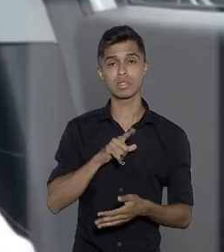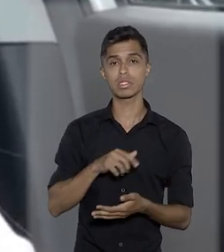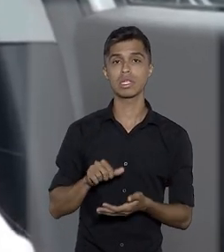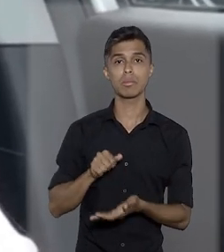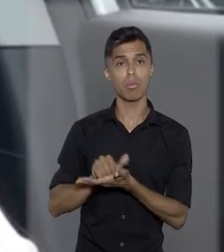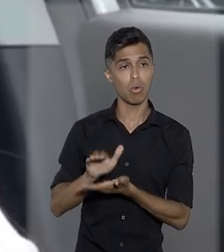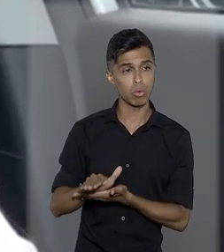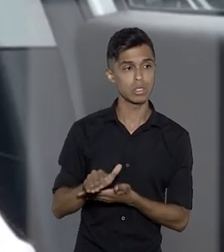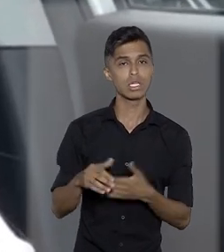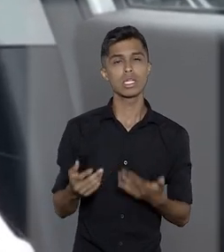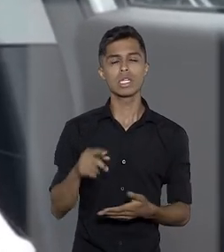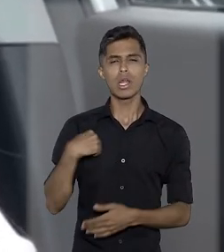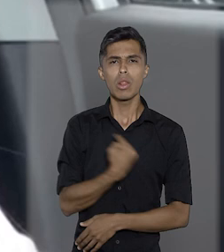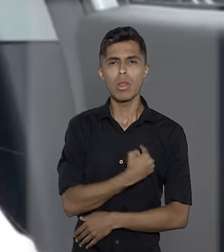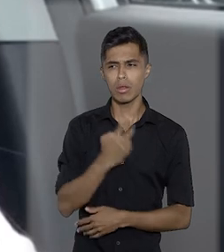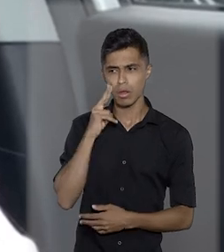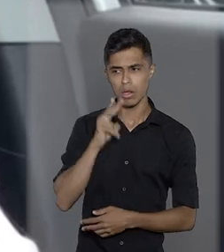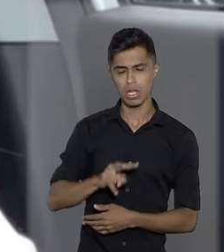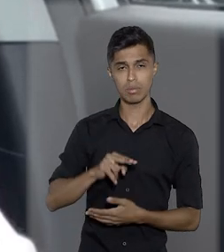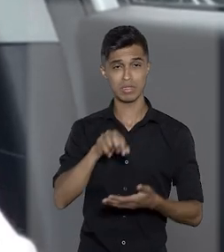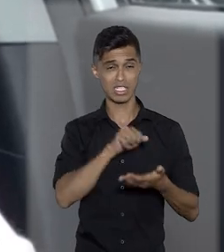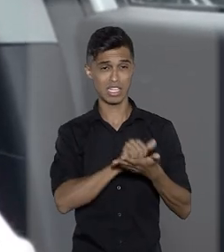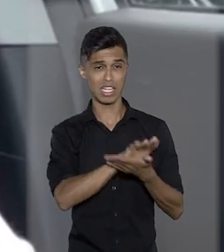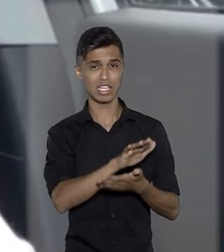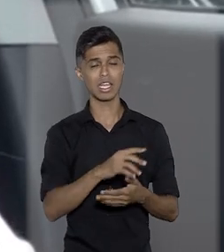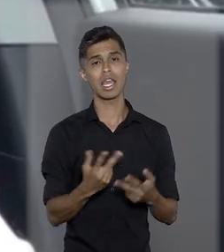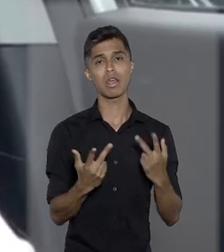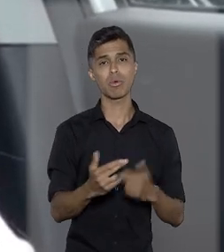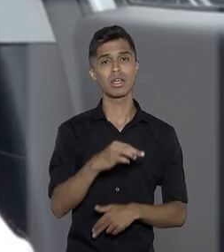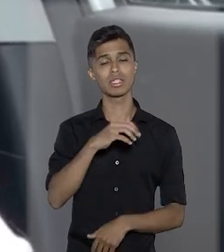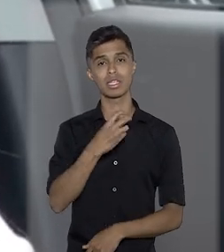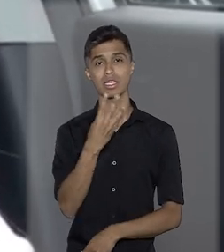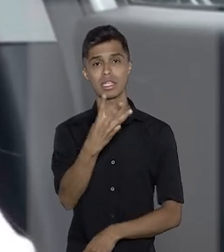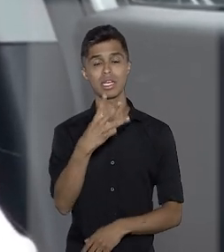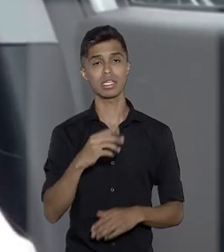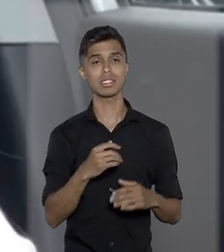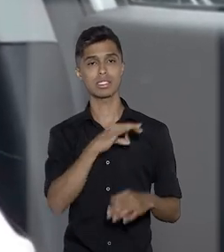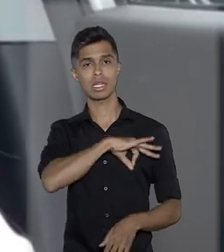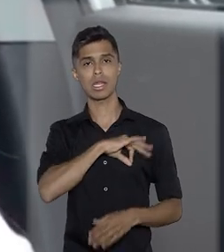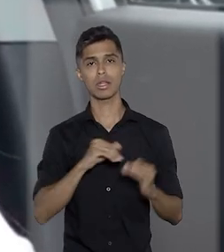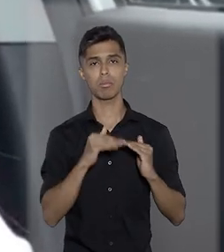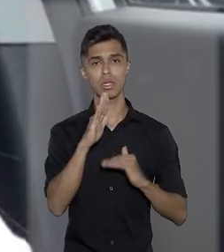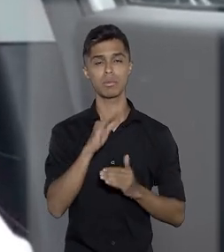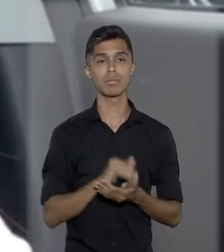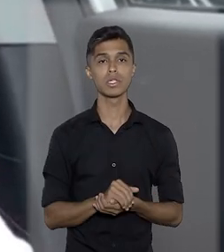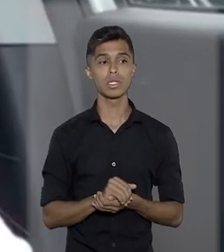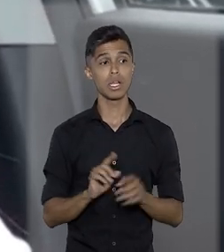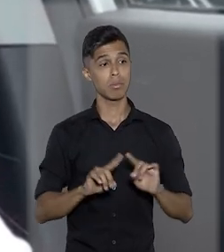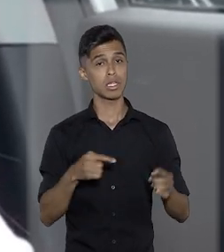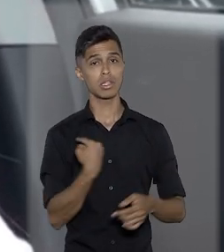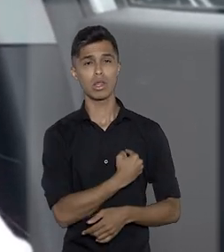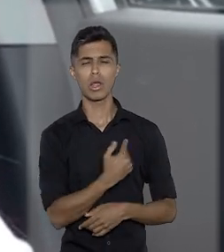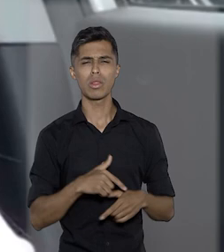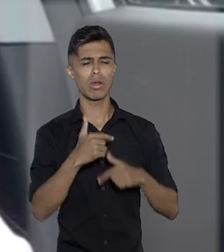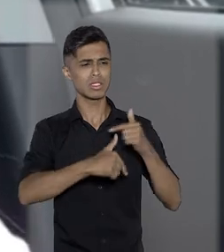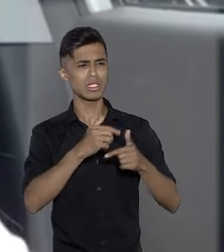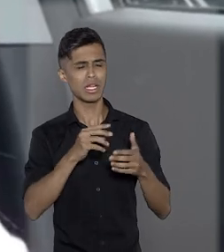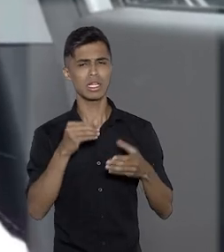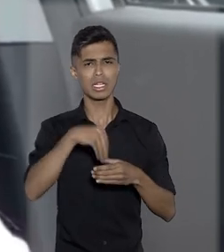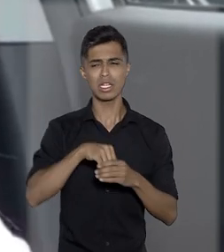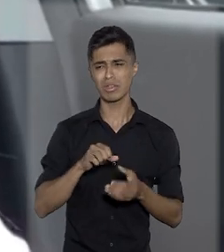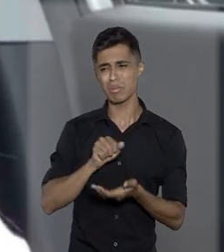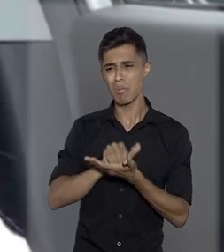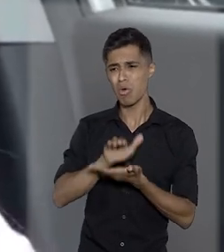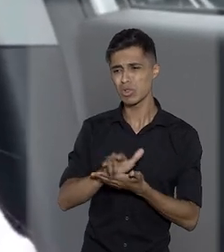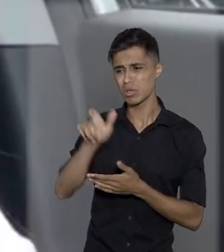traz previsto que o valor da multa corresponde a três salários mínimos mas quando a gente está trabalhando aplicação de multa